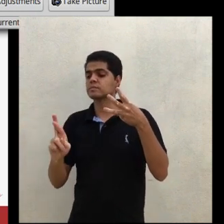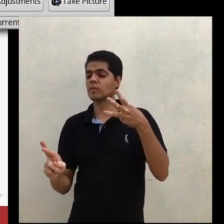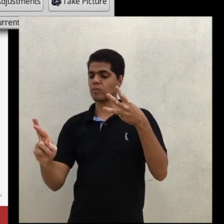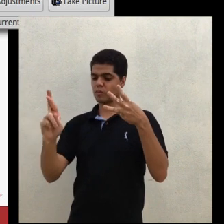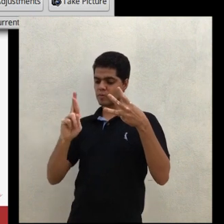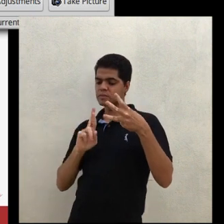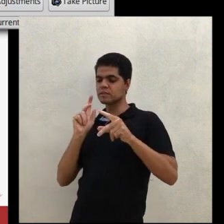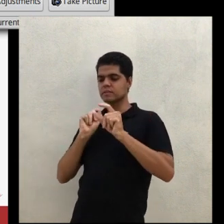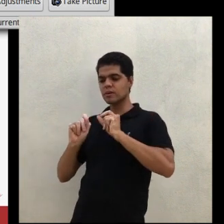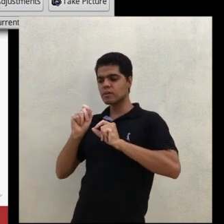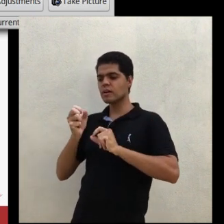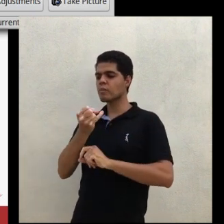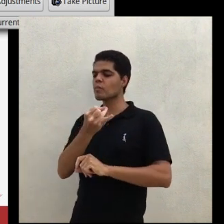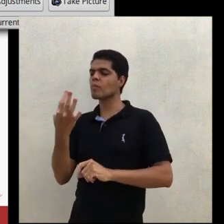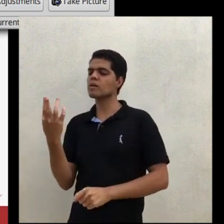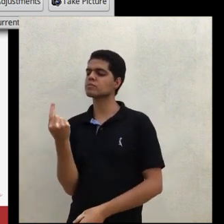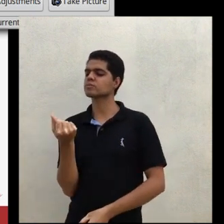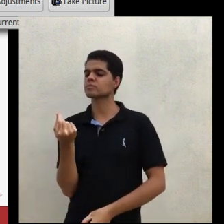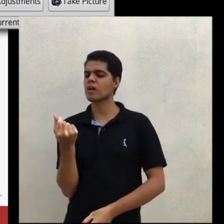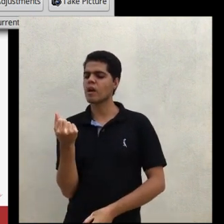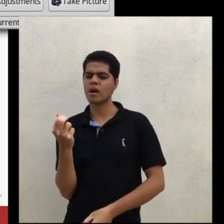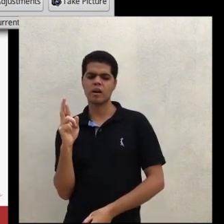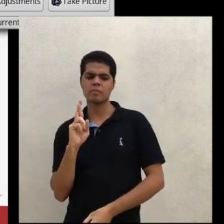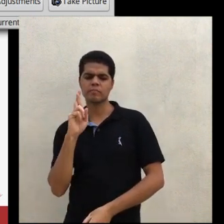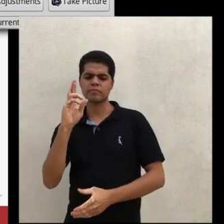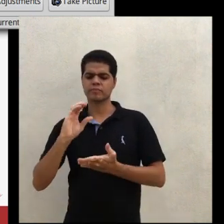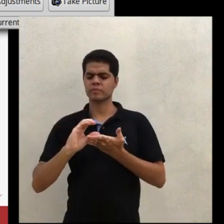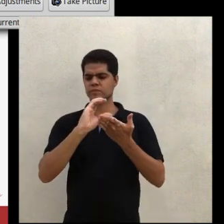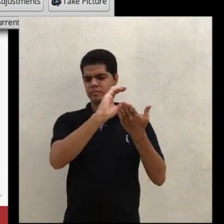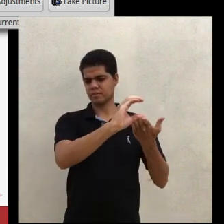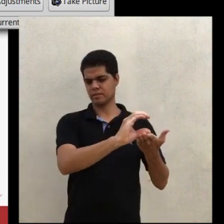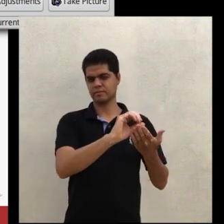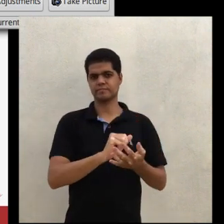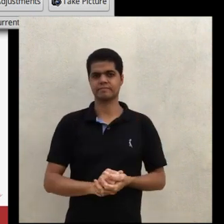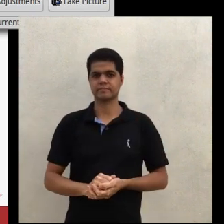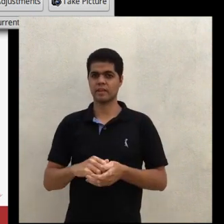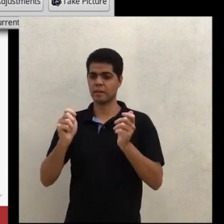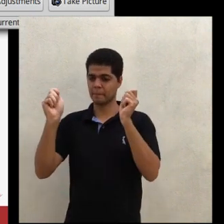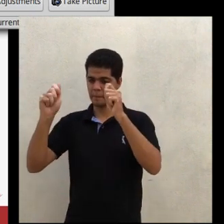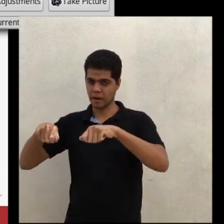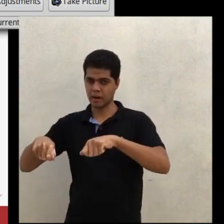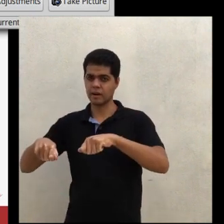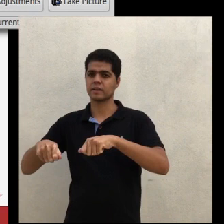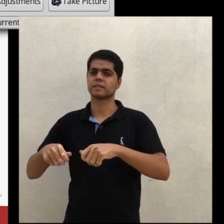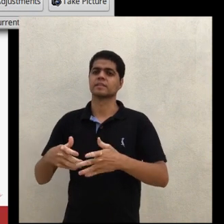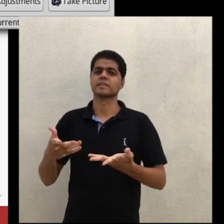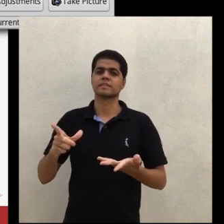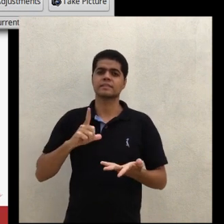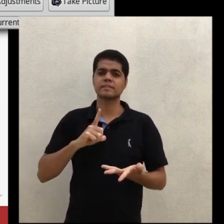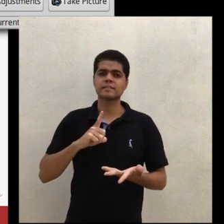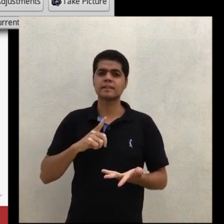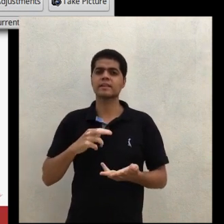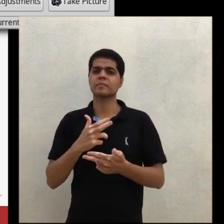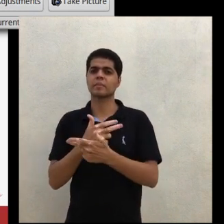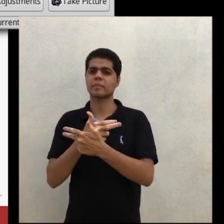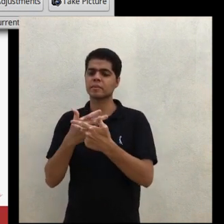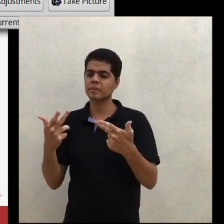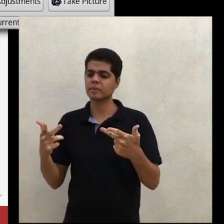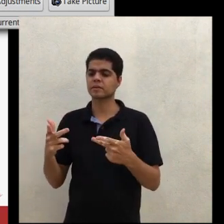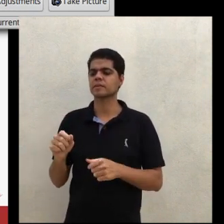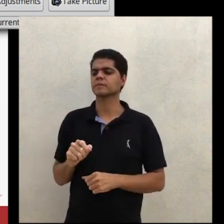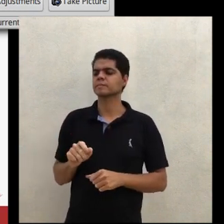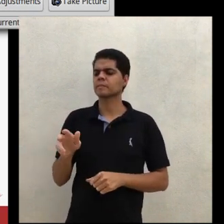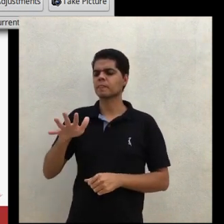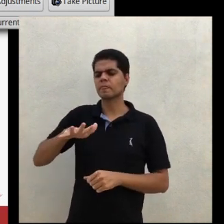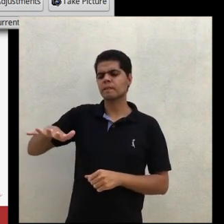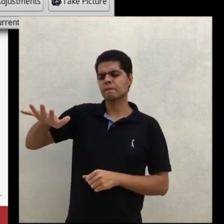tomar a decisão. Então vamos lá. Primeira coisa, eu vou pegar esse universo de discurso aqui e vou